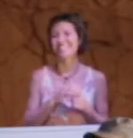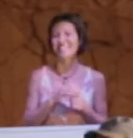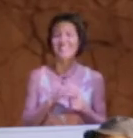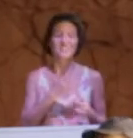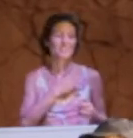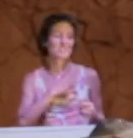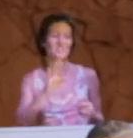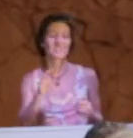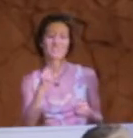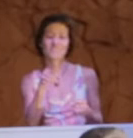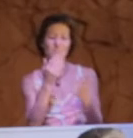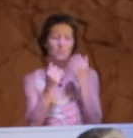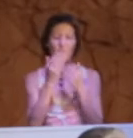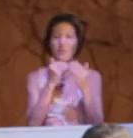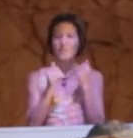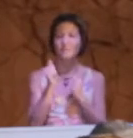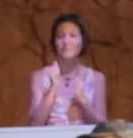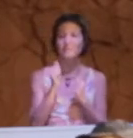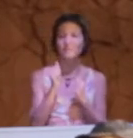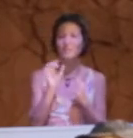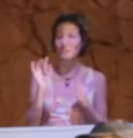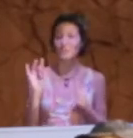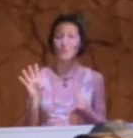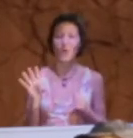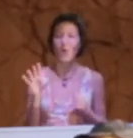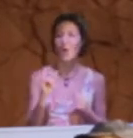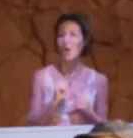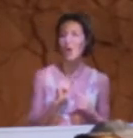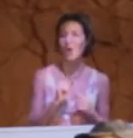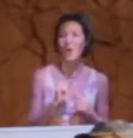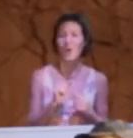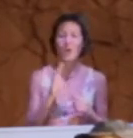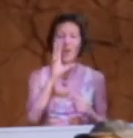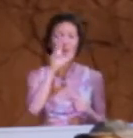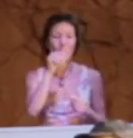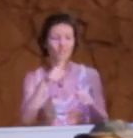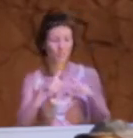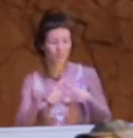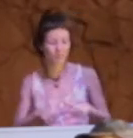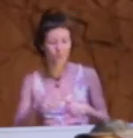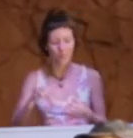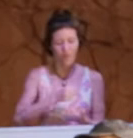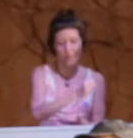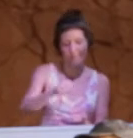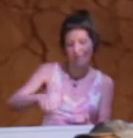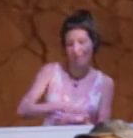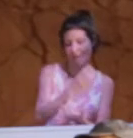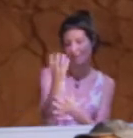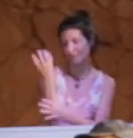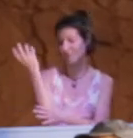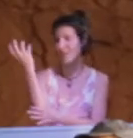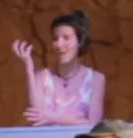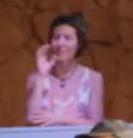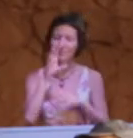assim, e aí todas as vezes eu perguntava ao pai, mas pai, por que que o amigo macaco teve a oportunidade de amarrar a onça e